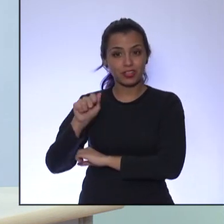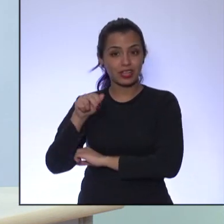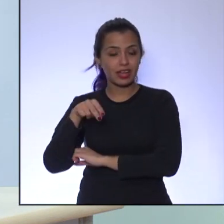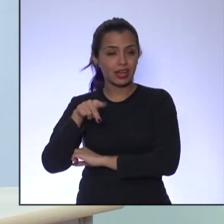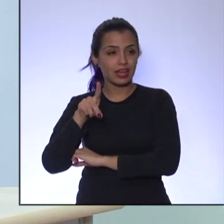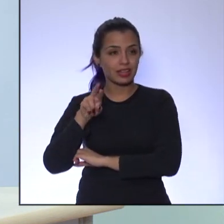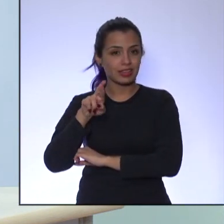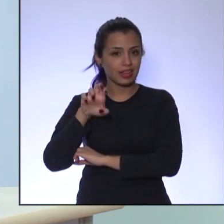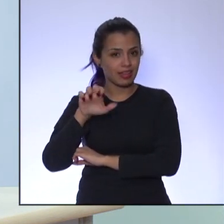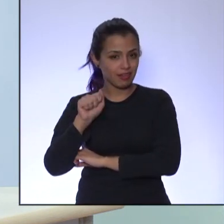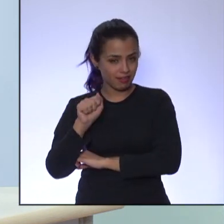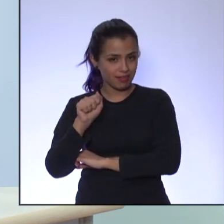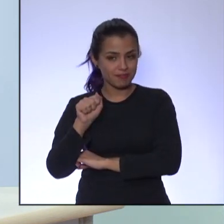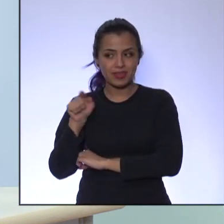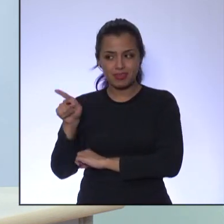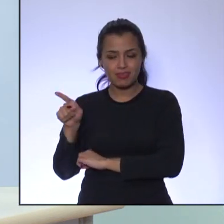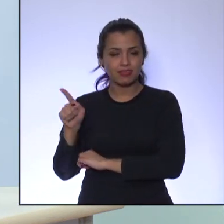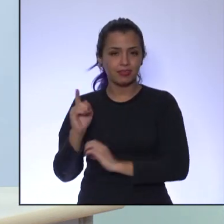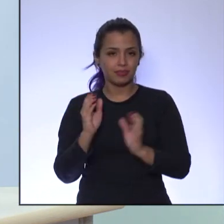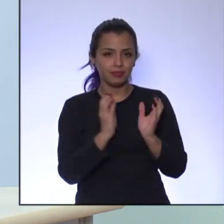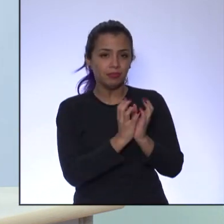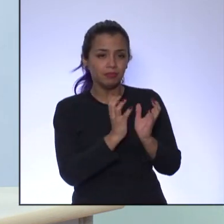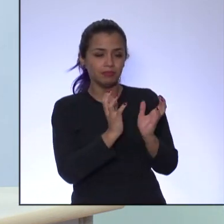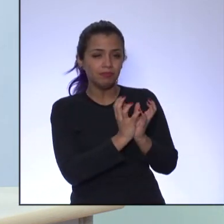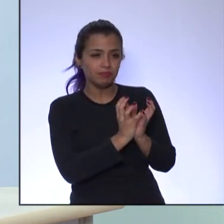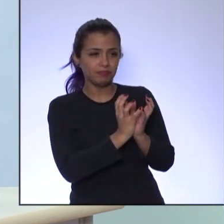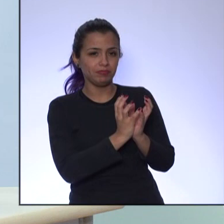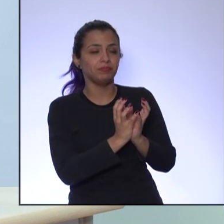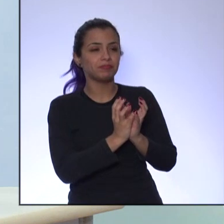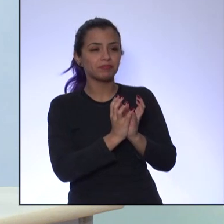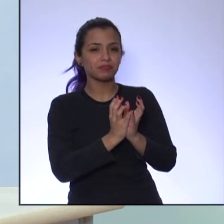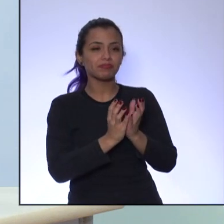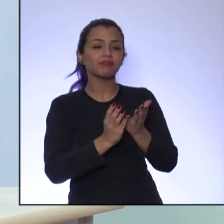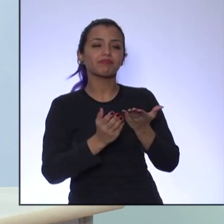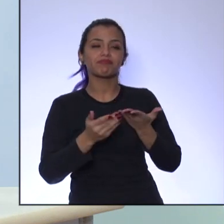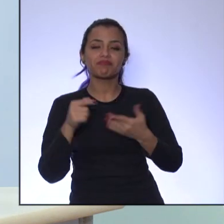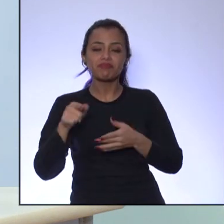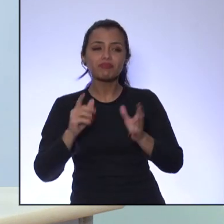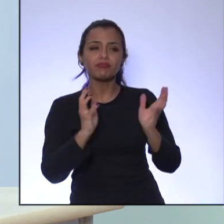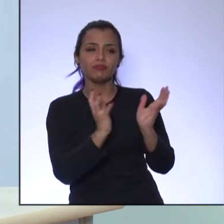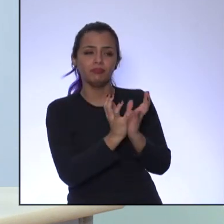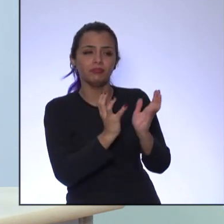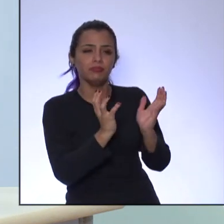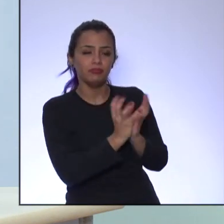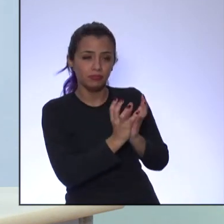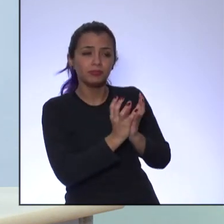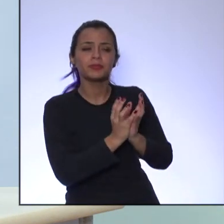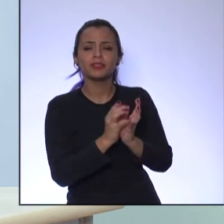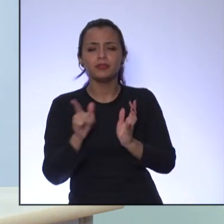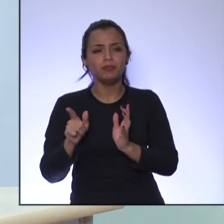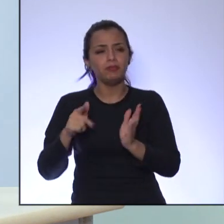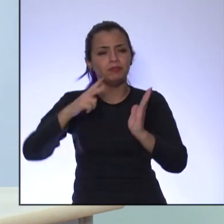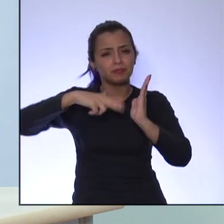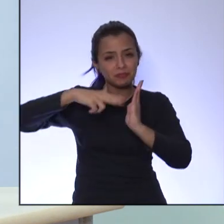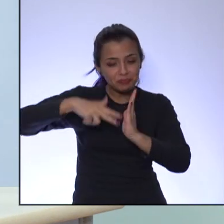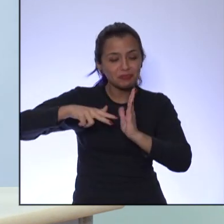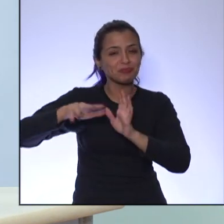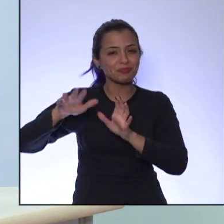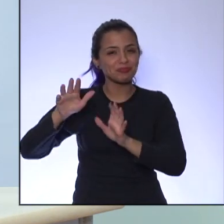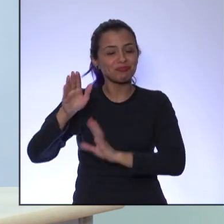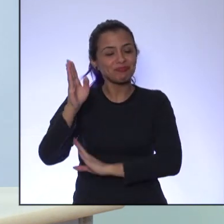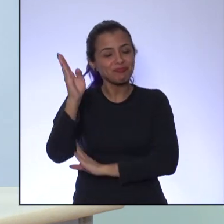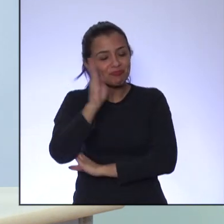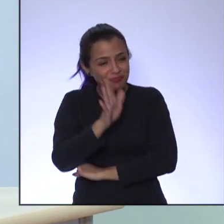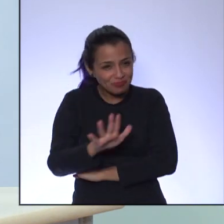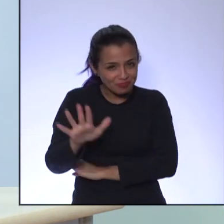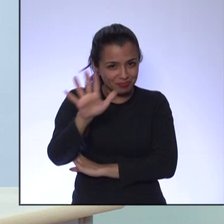equipe COPED, né? E ela vai falar sobre a importância da questão da leitura dos mapas, né? Então, um vídeo bem interessante